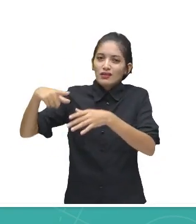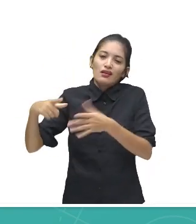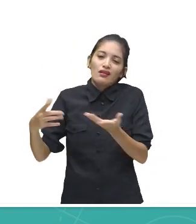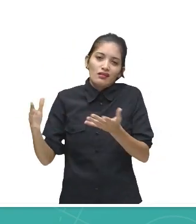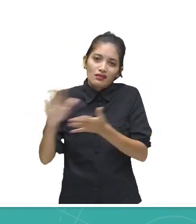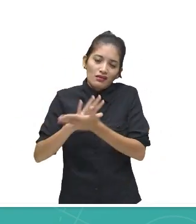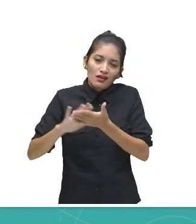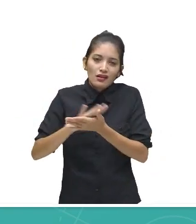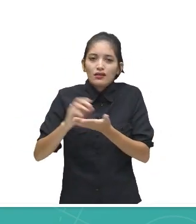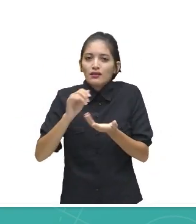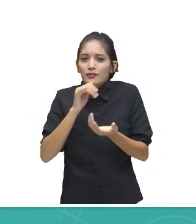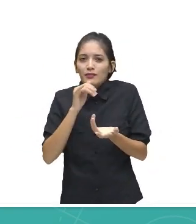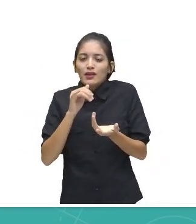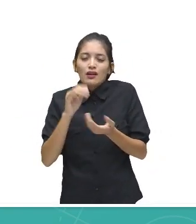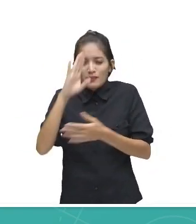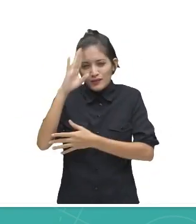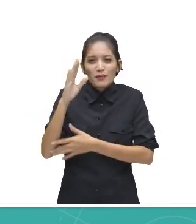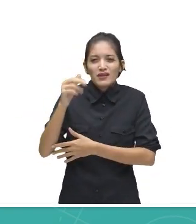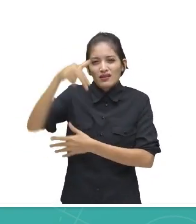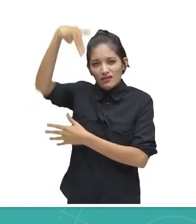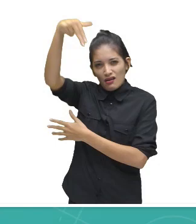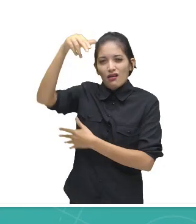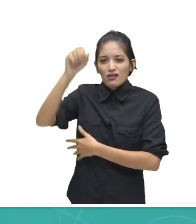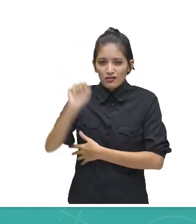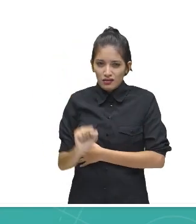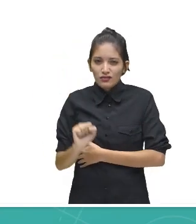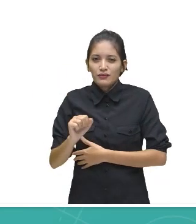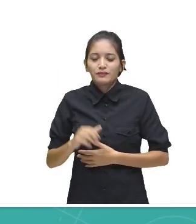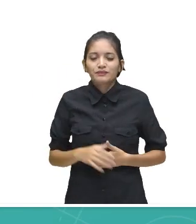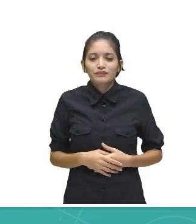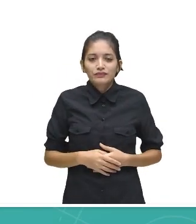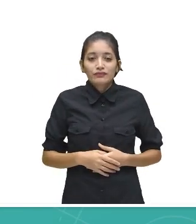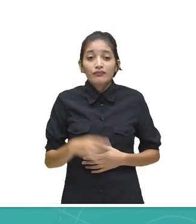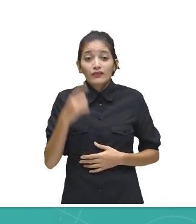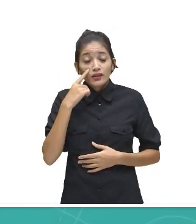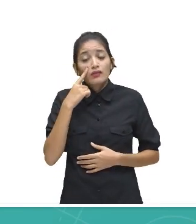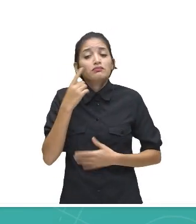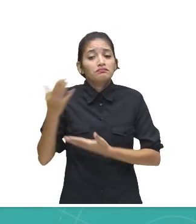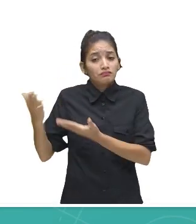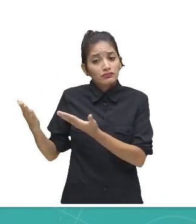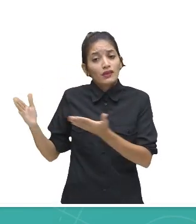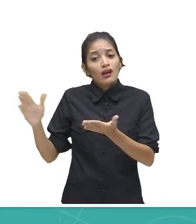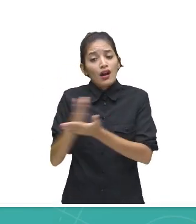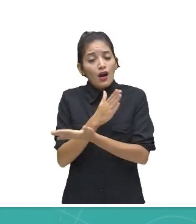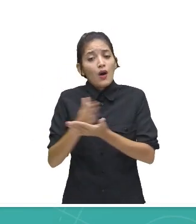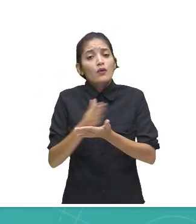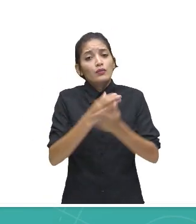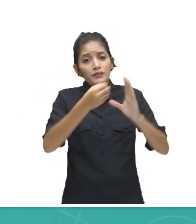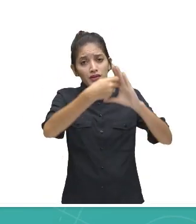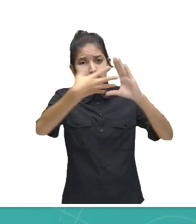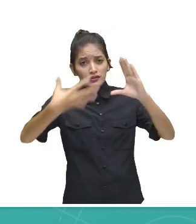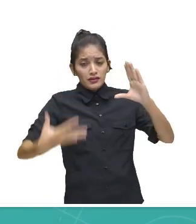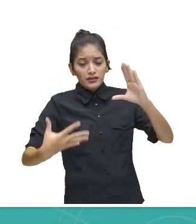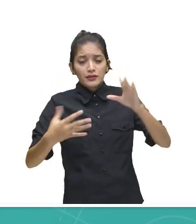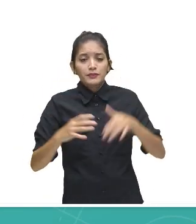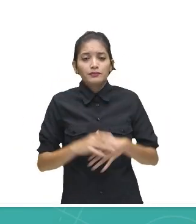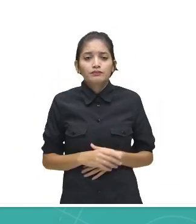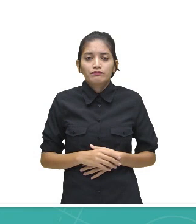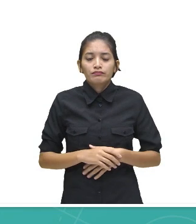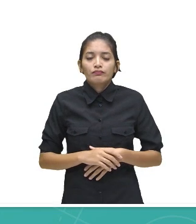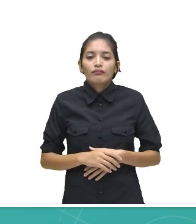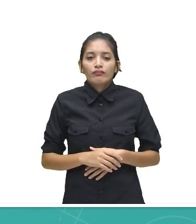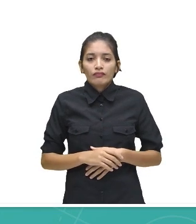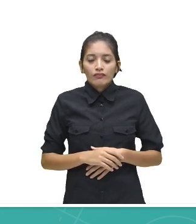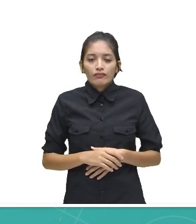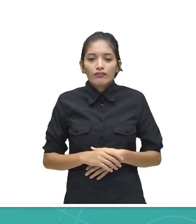parte sul ali do planeta. Então, como a gente vai ver apenas na tela de novo, essas são algumas características, né? Grande variação